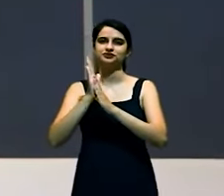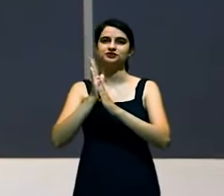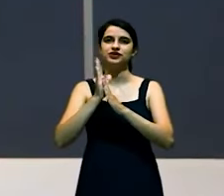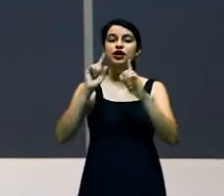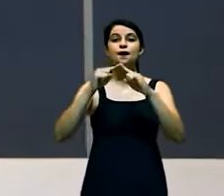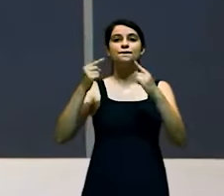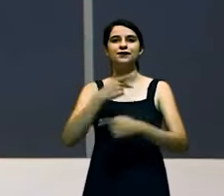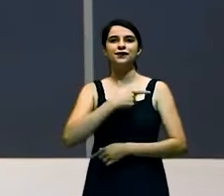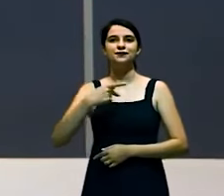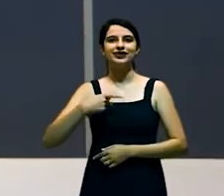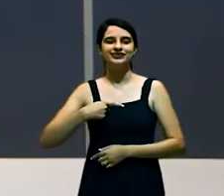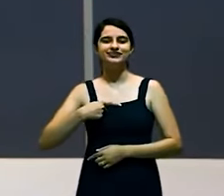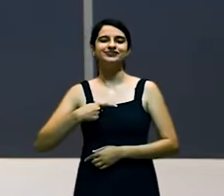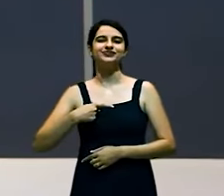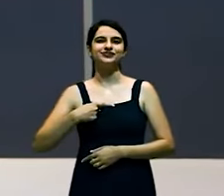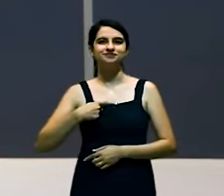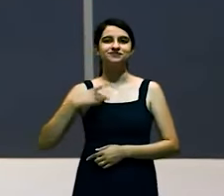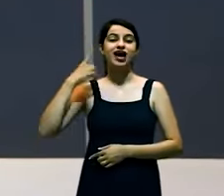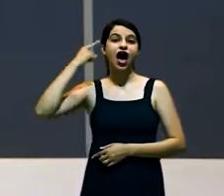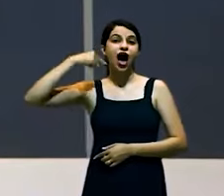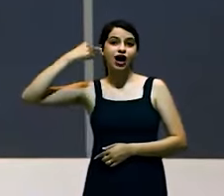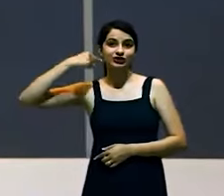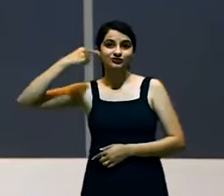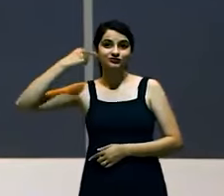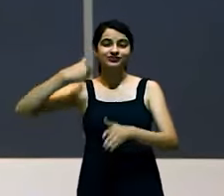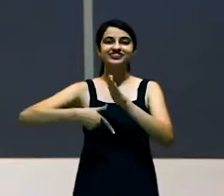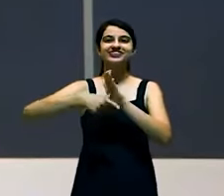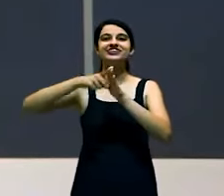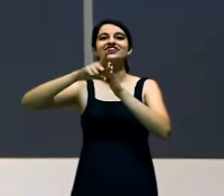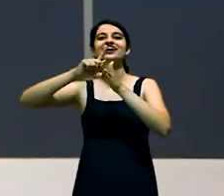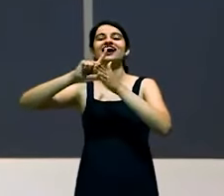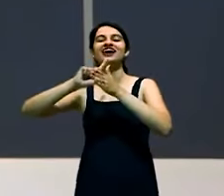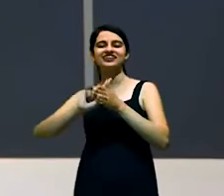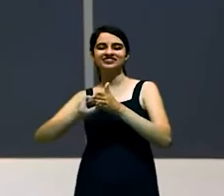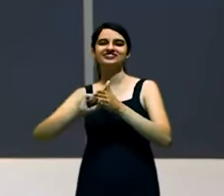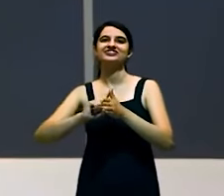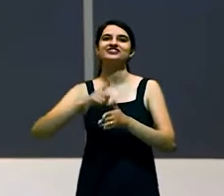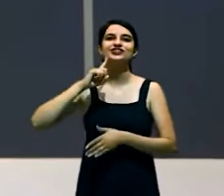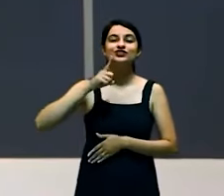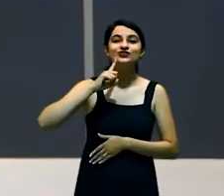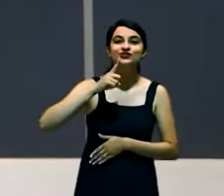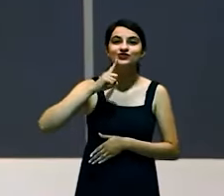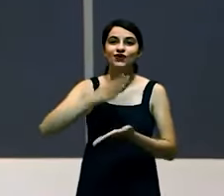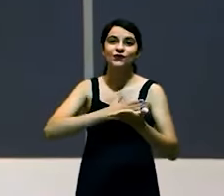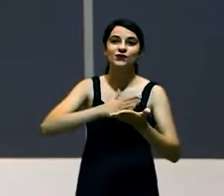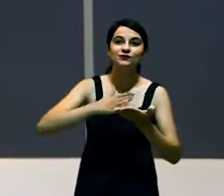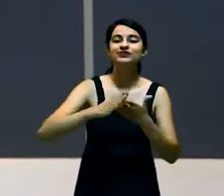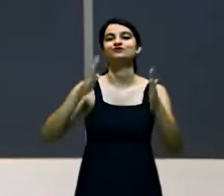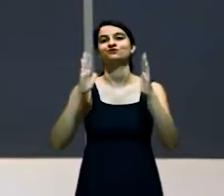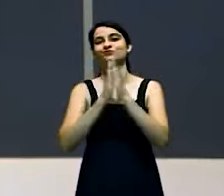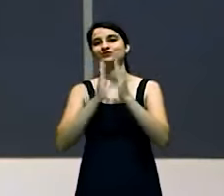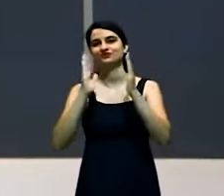mas esse pastor, que é advogado, antes de todos os dias, no início do seu trabalho, era com oração e com